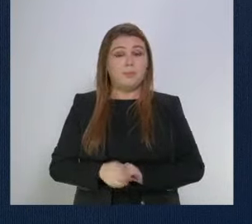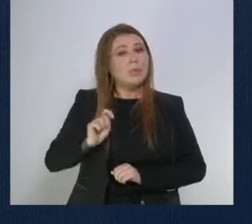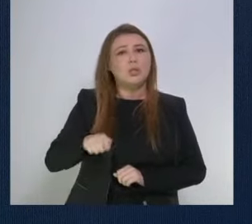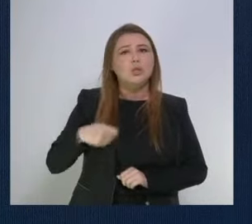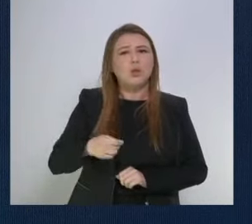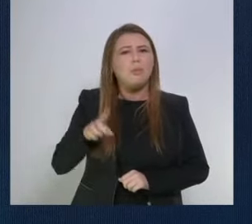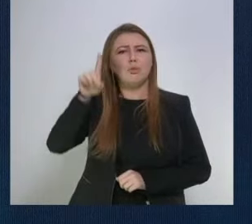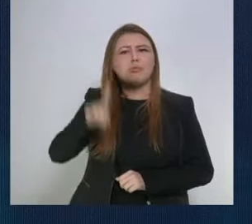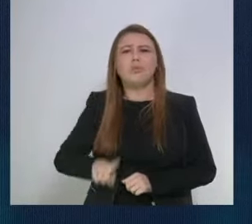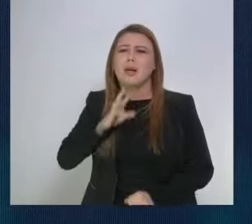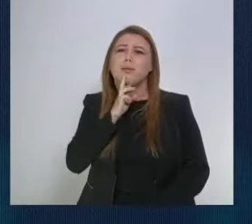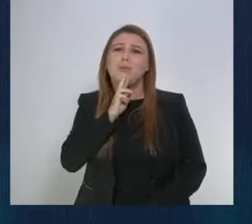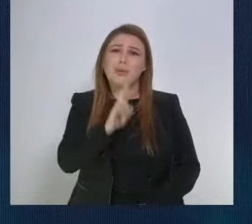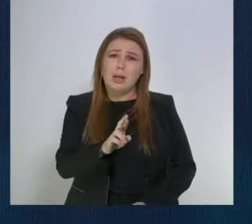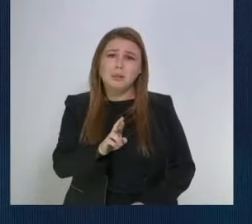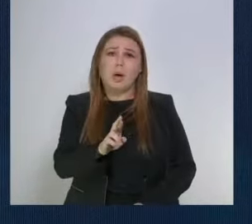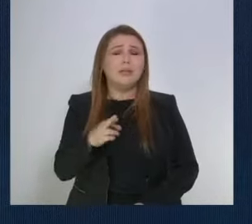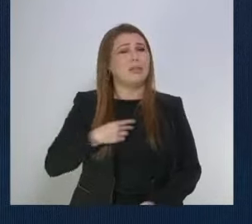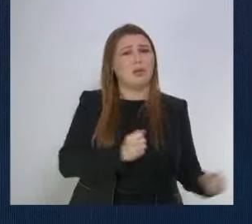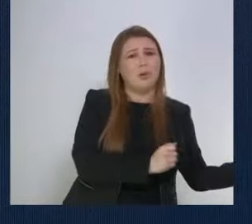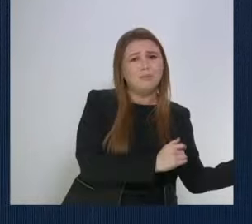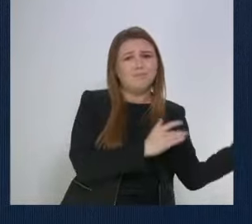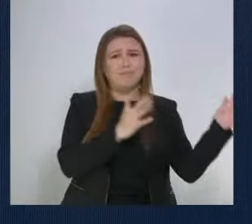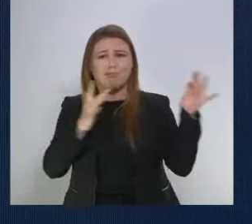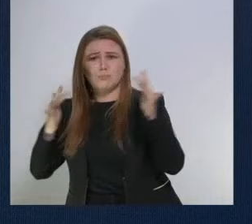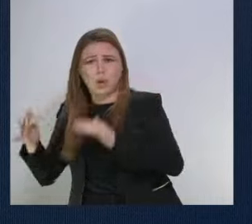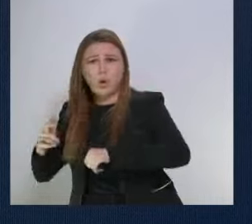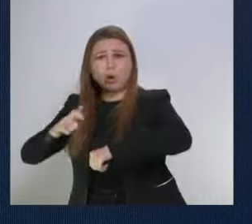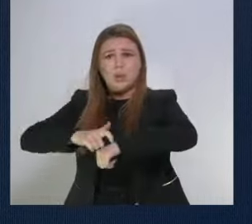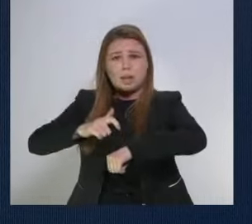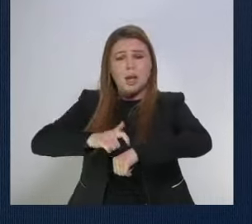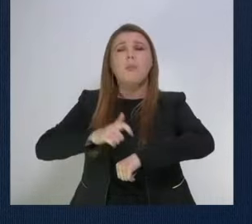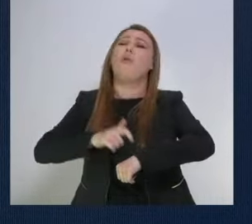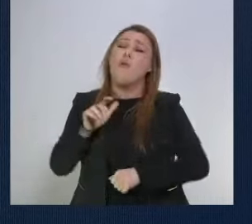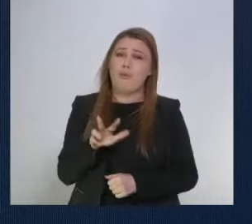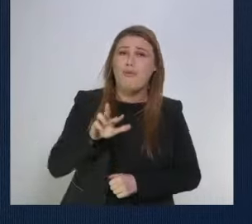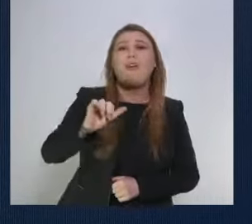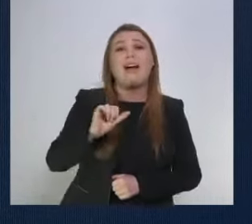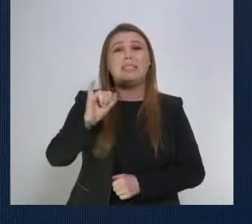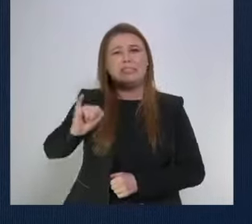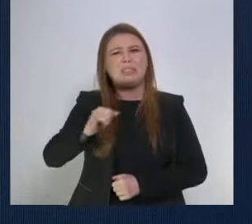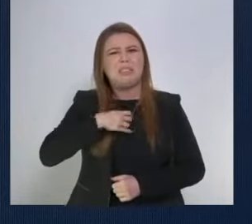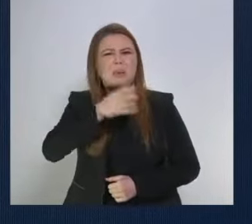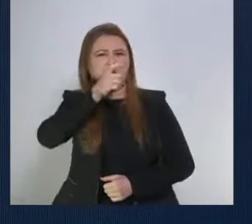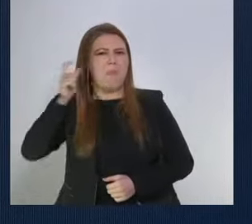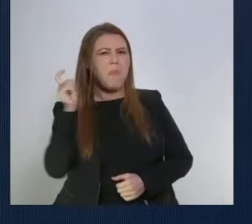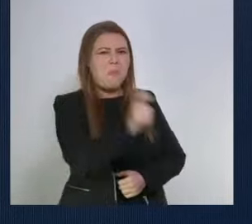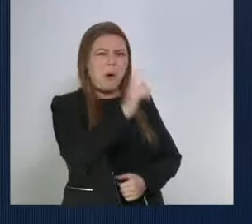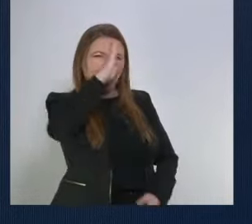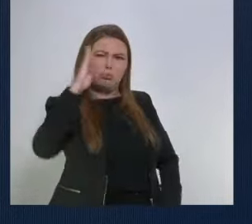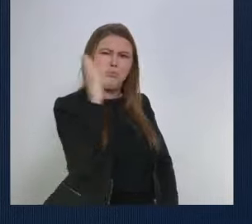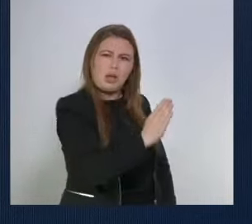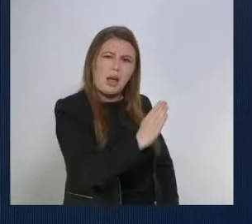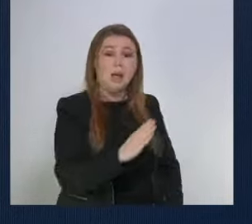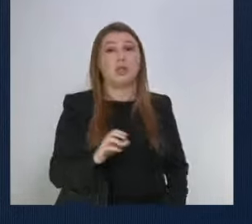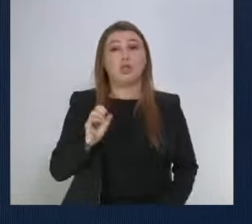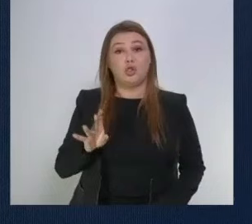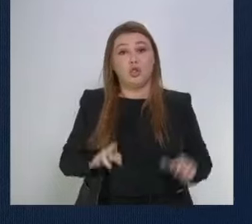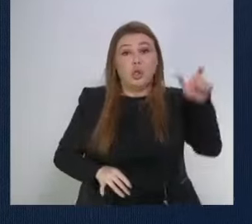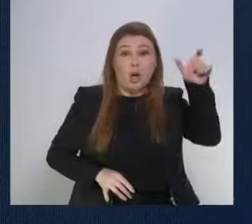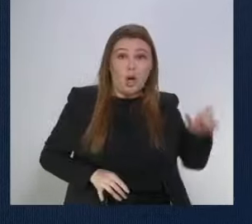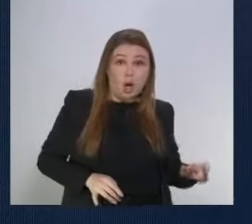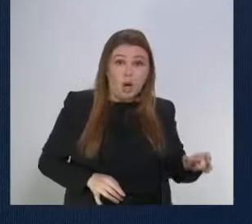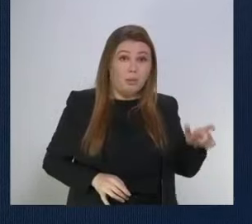de resposta, durante todo o debate, ele será concedido em caso de ofensa pessoal direta. Só que apenas o candidato que se